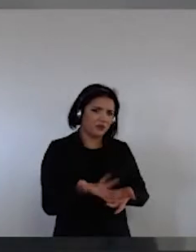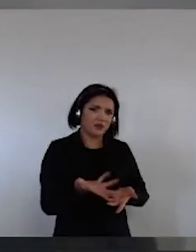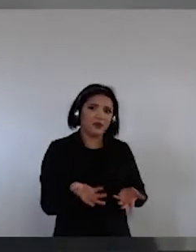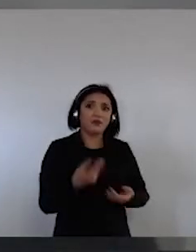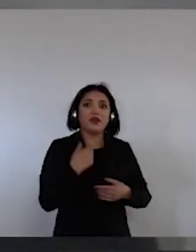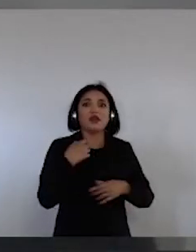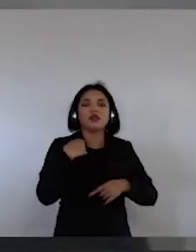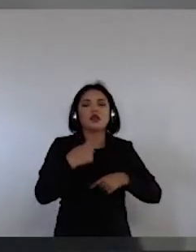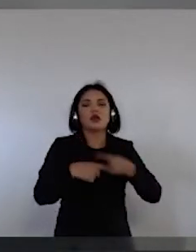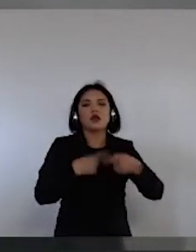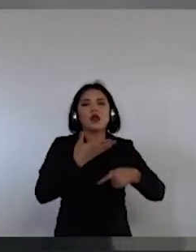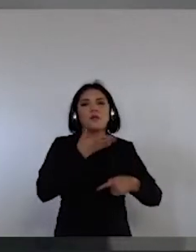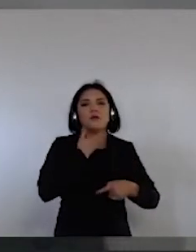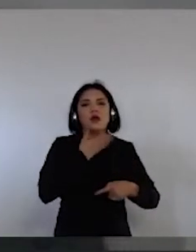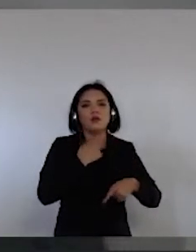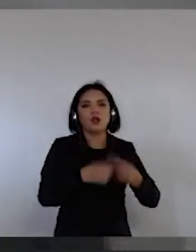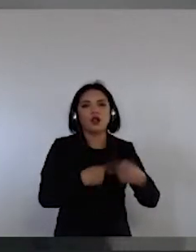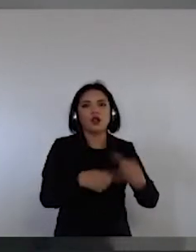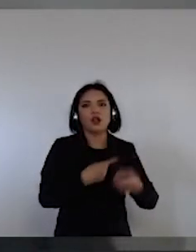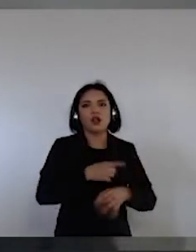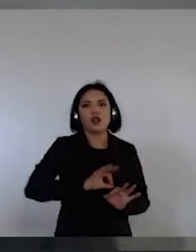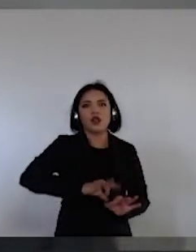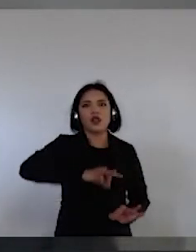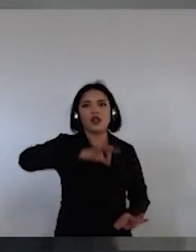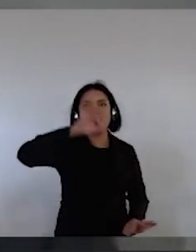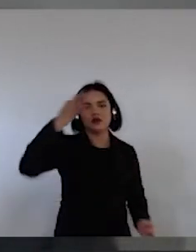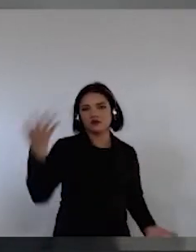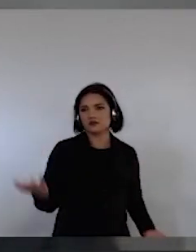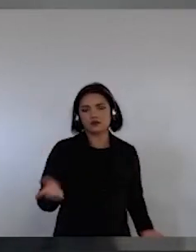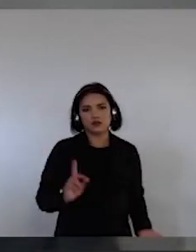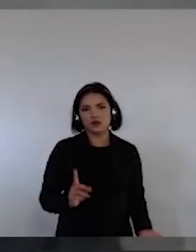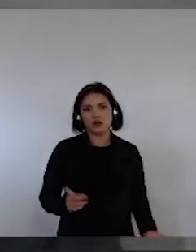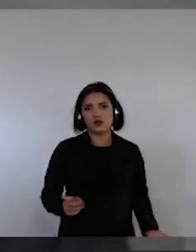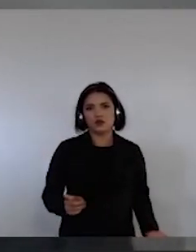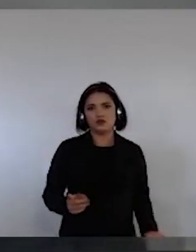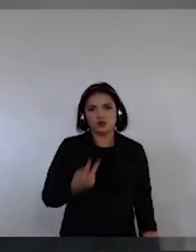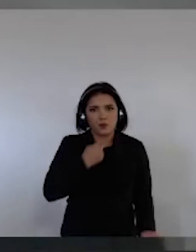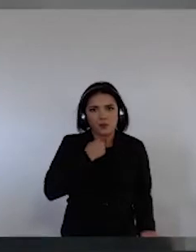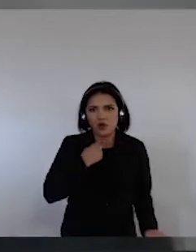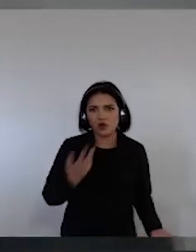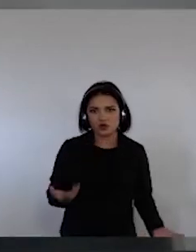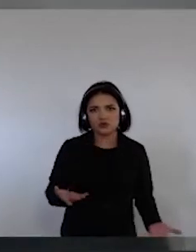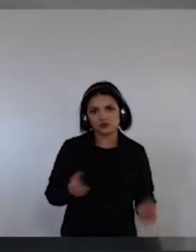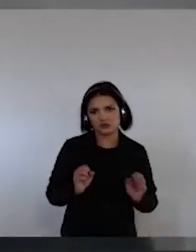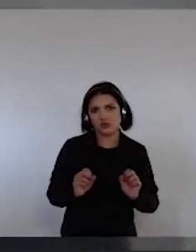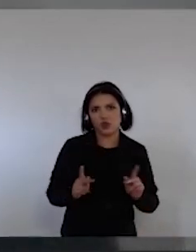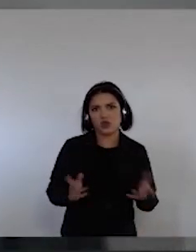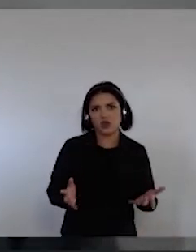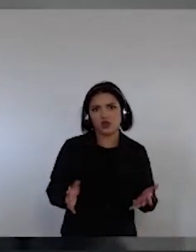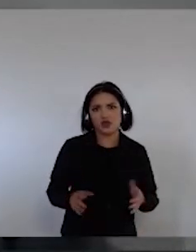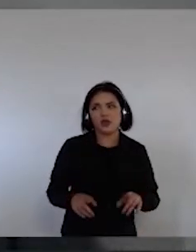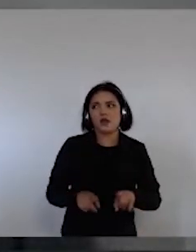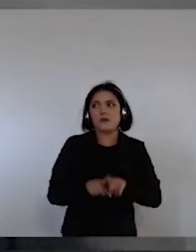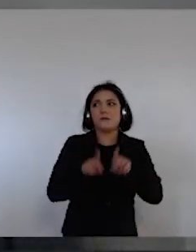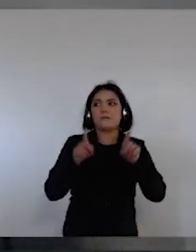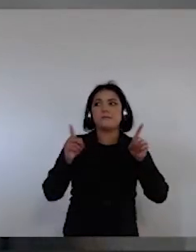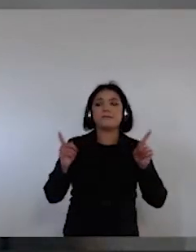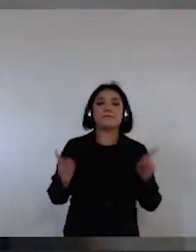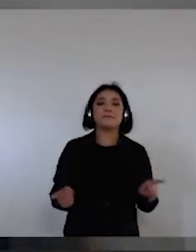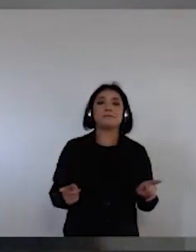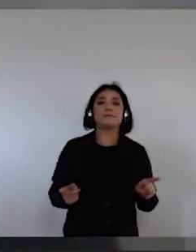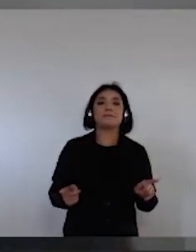novo, mas também já peguei muito isso, que você falava com a maior facilidade, recém-formado, ia ao Supremo Tribunal e falava com o ministro do Supremo, sem marcar